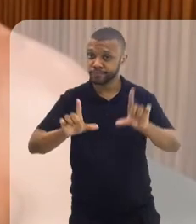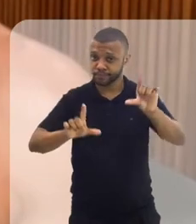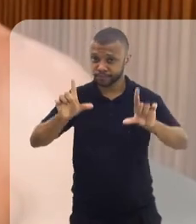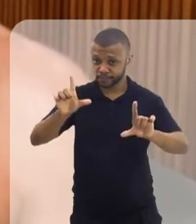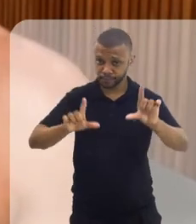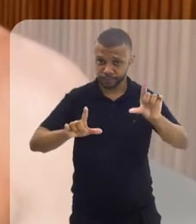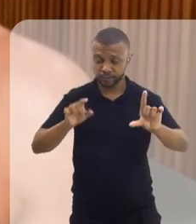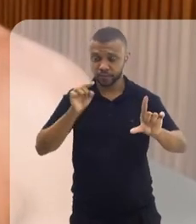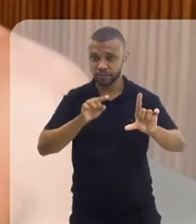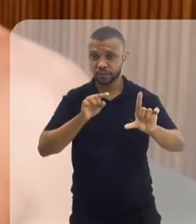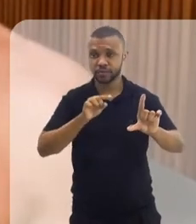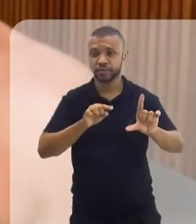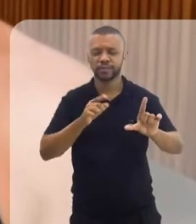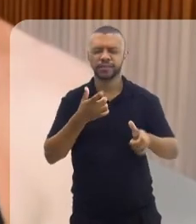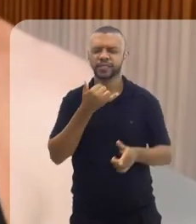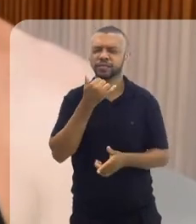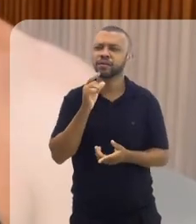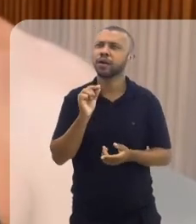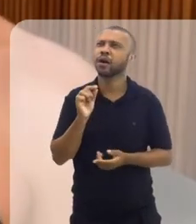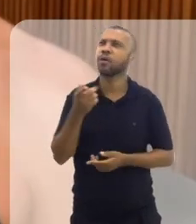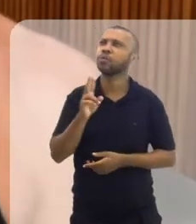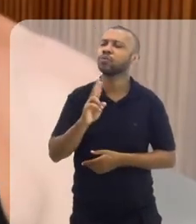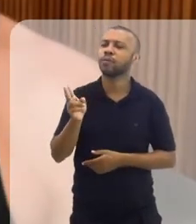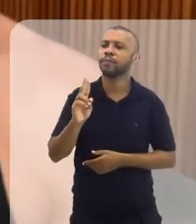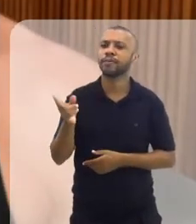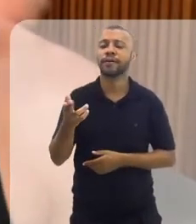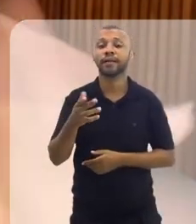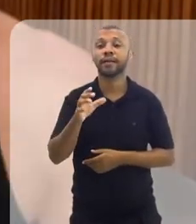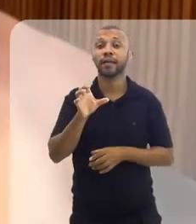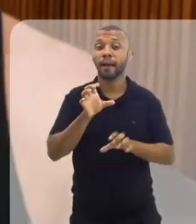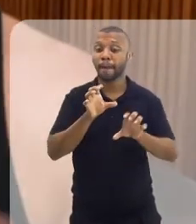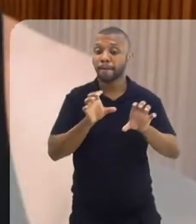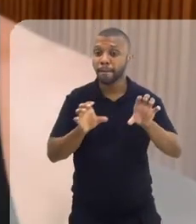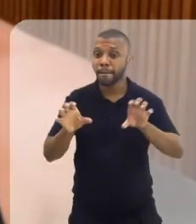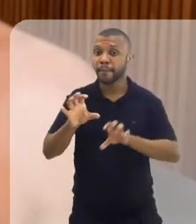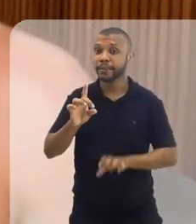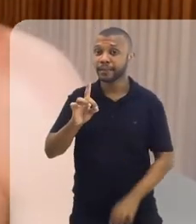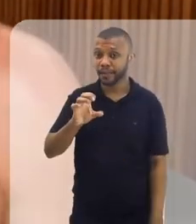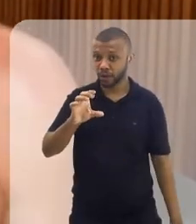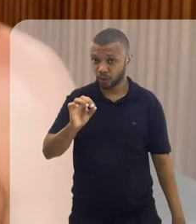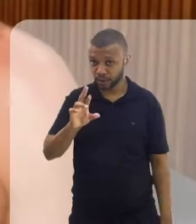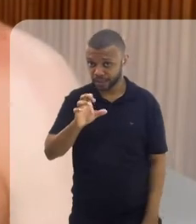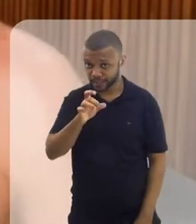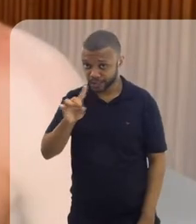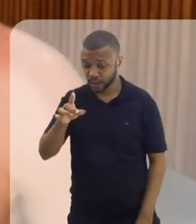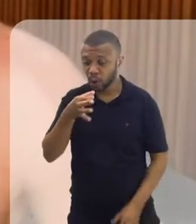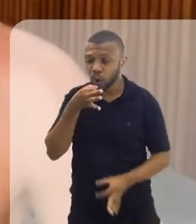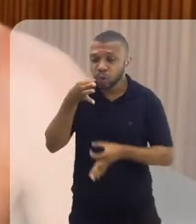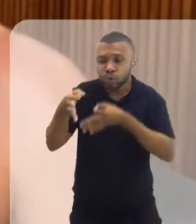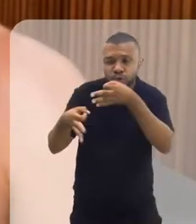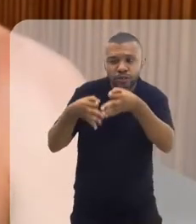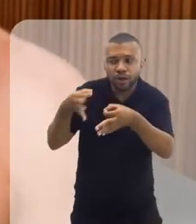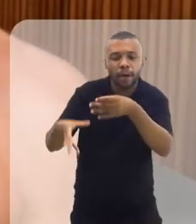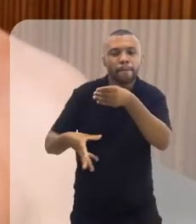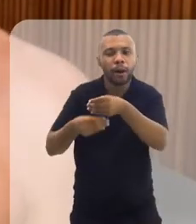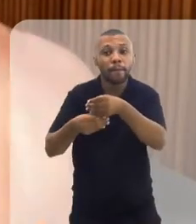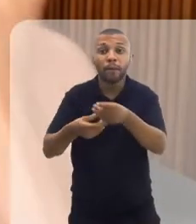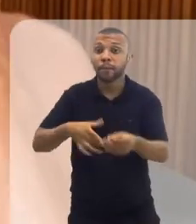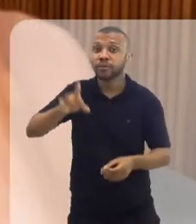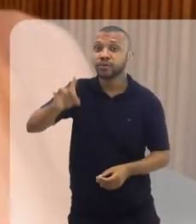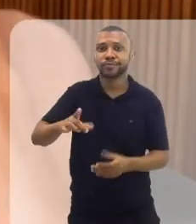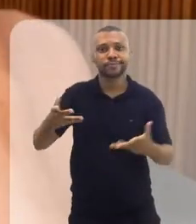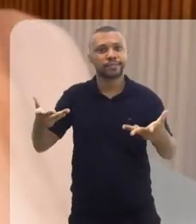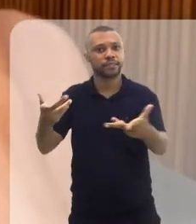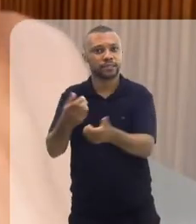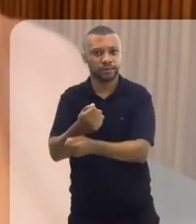foi na extinta Superstation, que, não, que foi o Decoração, Sugestões e Soluções. Eu tive um diretor incrível, que